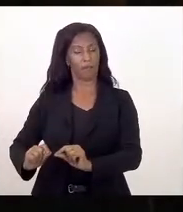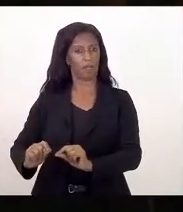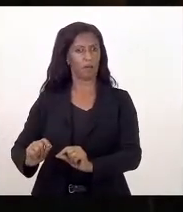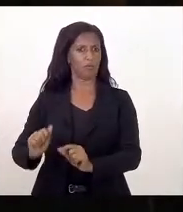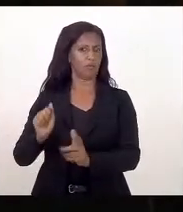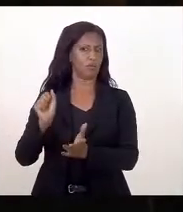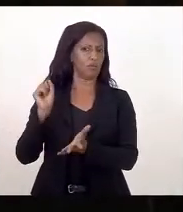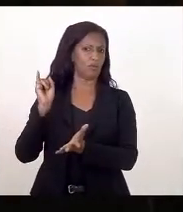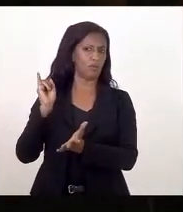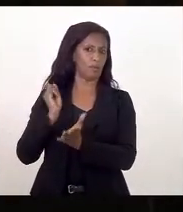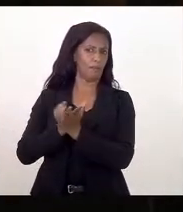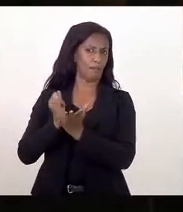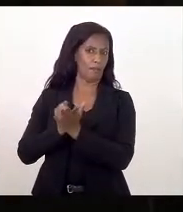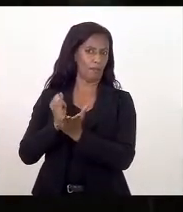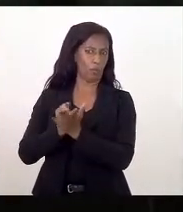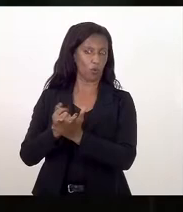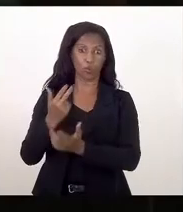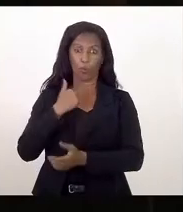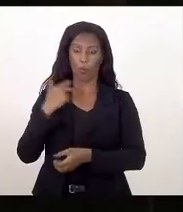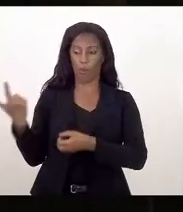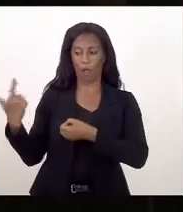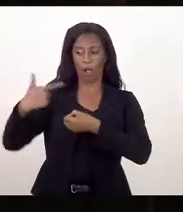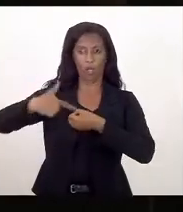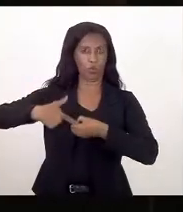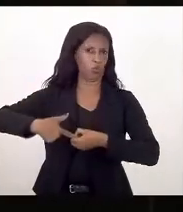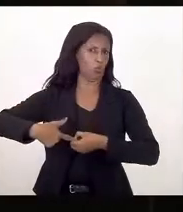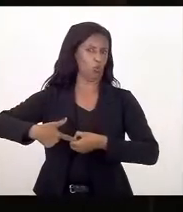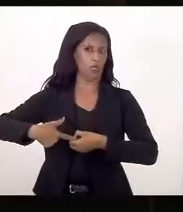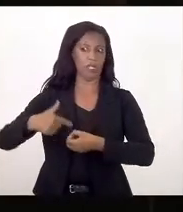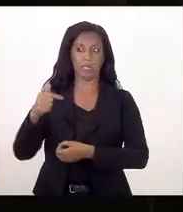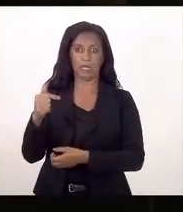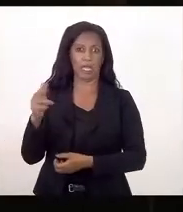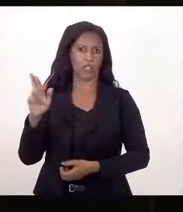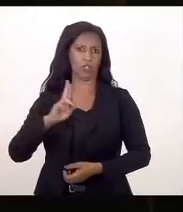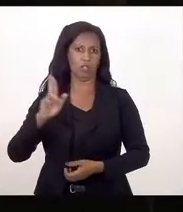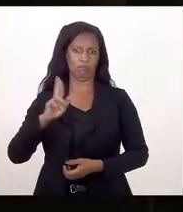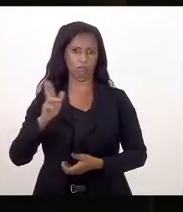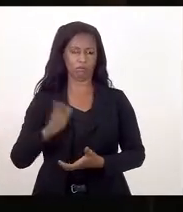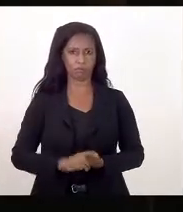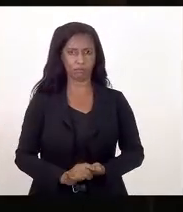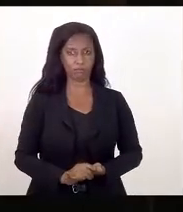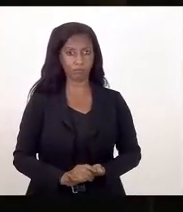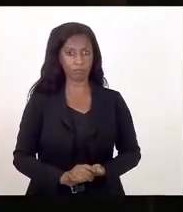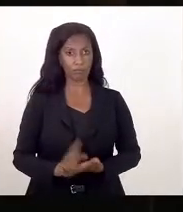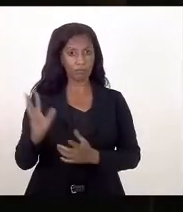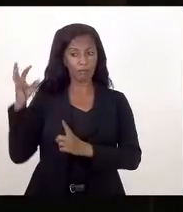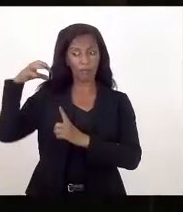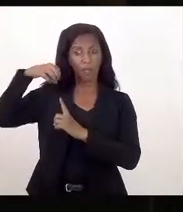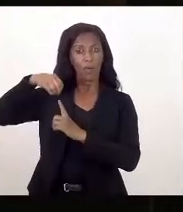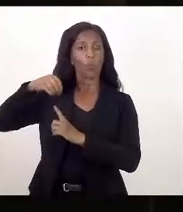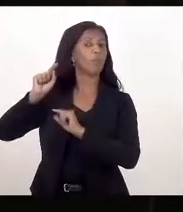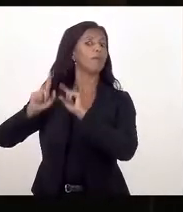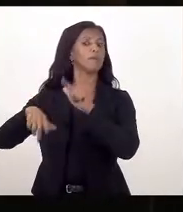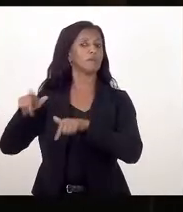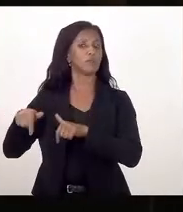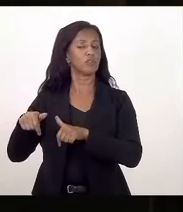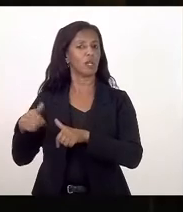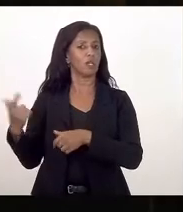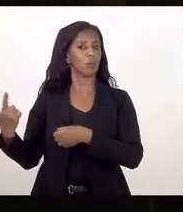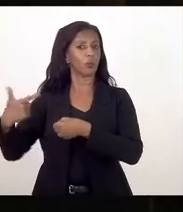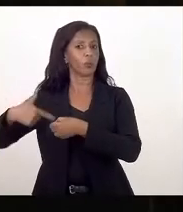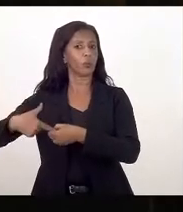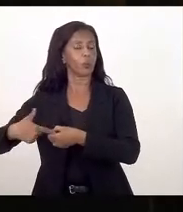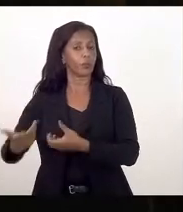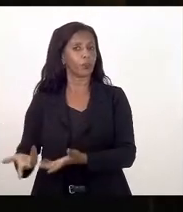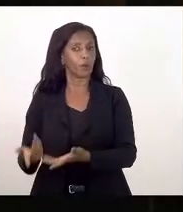mais para a gasolina do Estado do Rio de Janeiro custar 7 reais. Isso é culpa do ICMS combustível. A